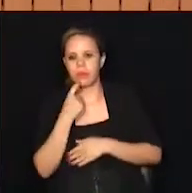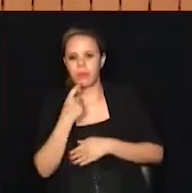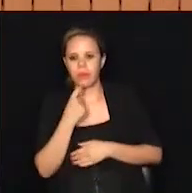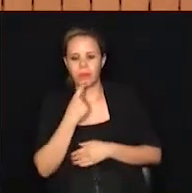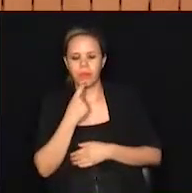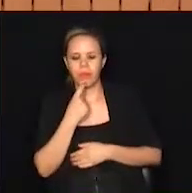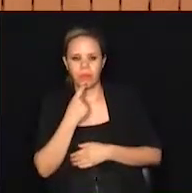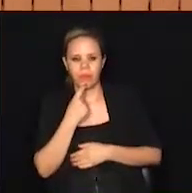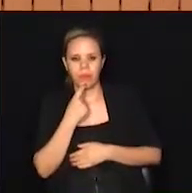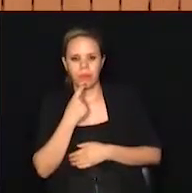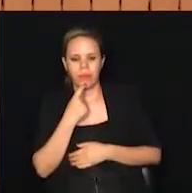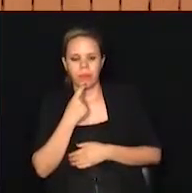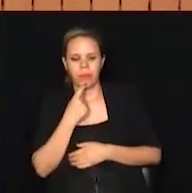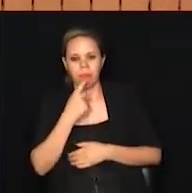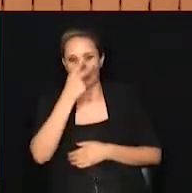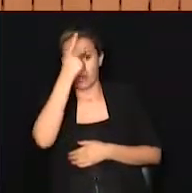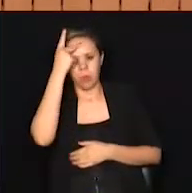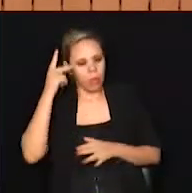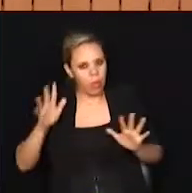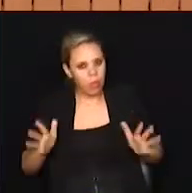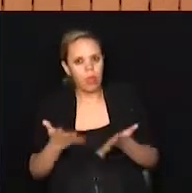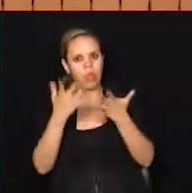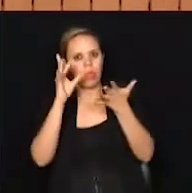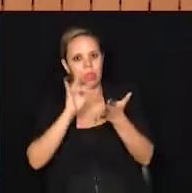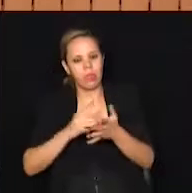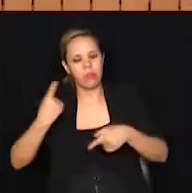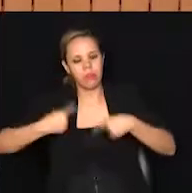Ah, tá, o Renato... Eu estou ouvindo vocês.